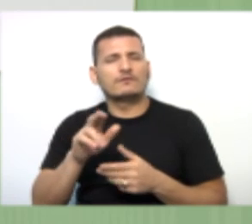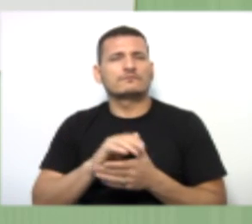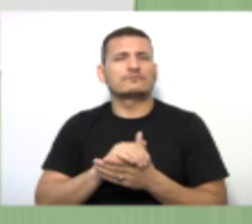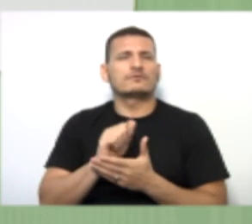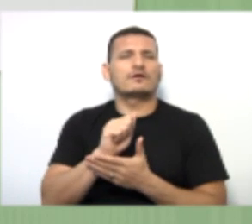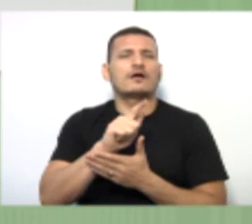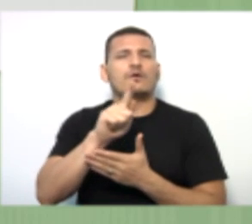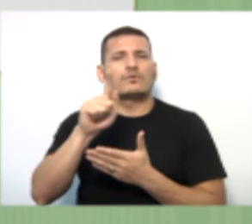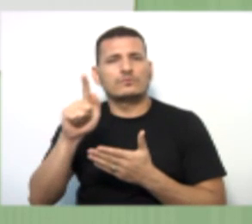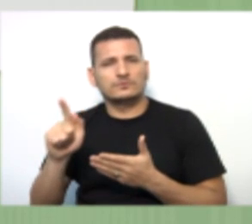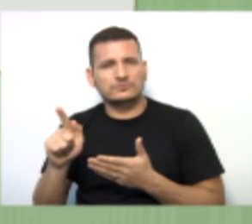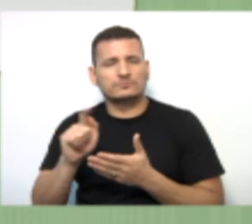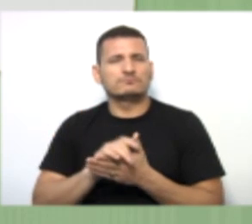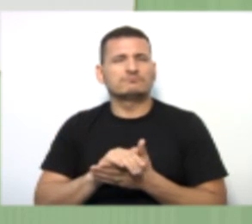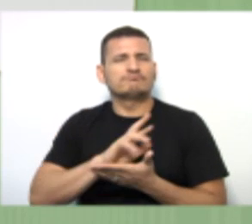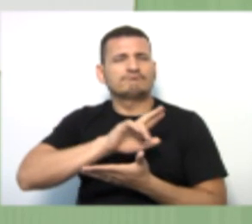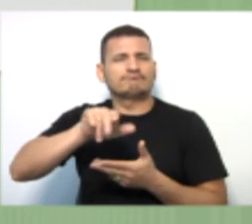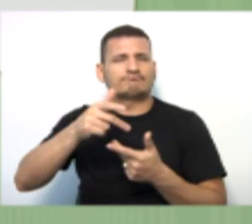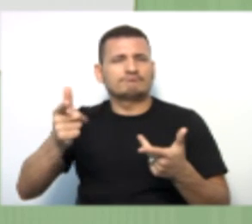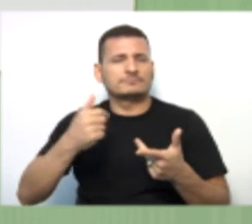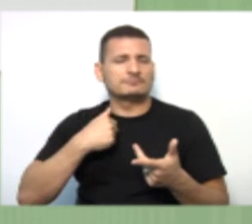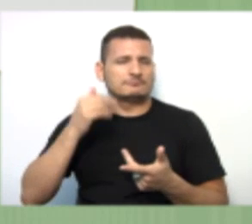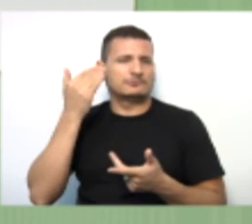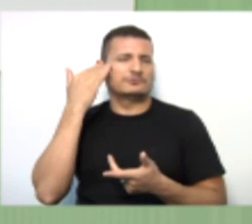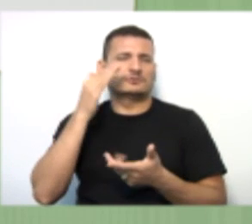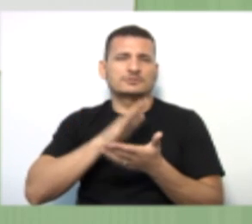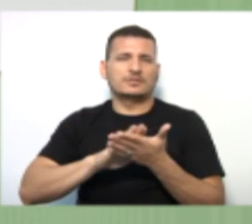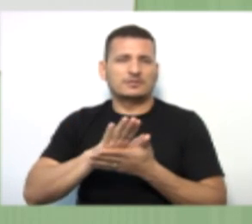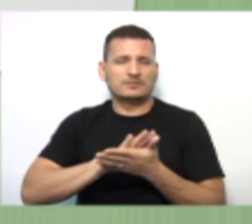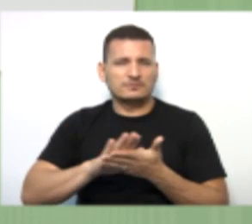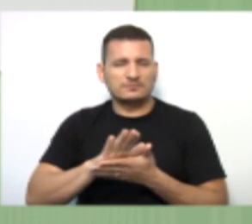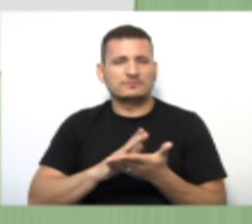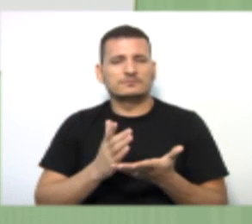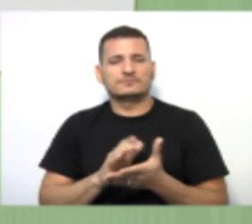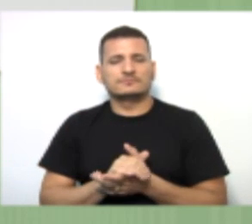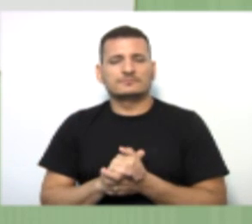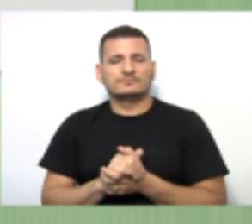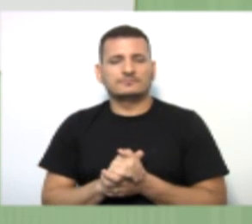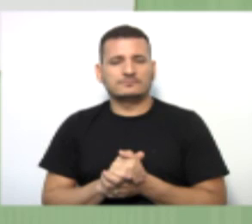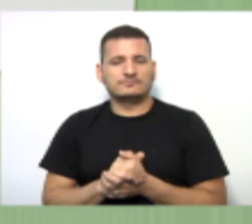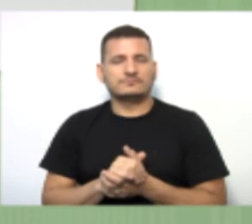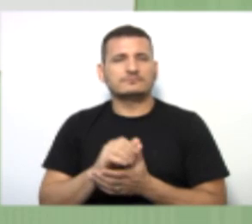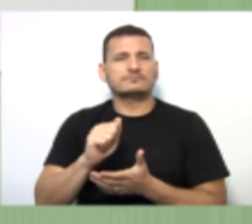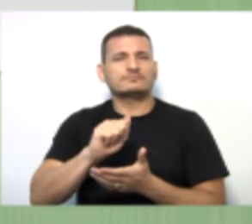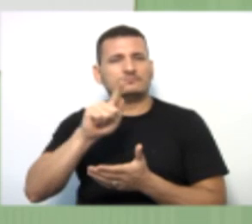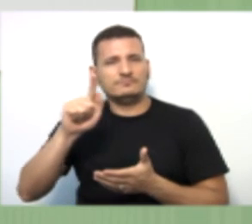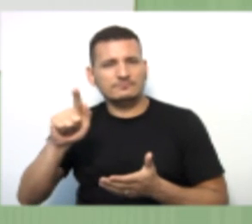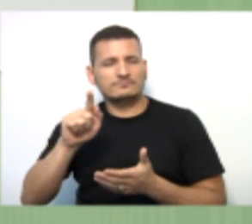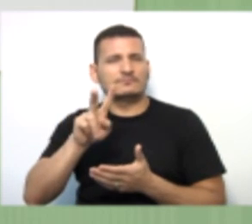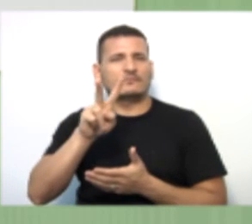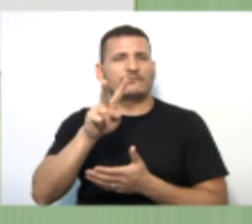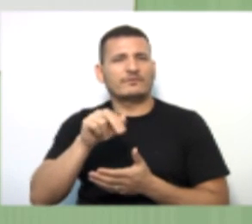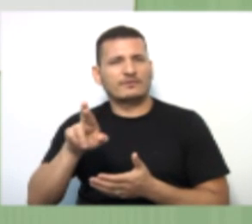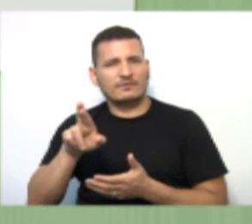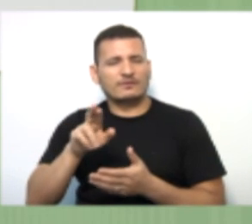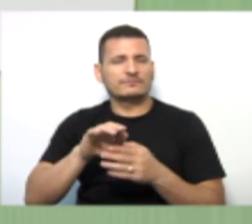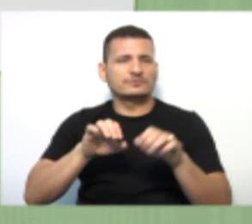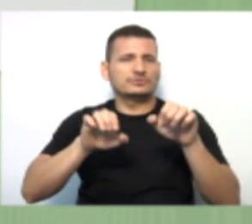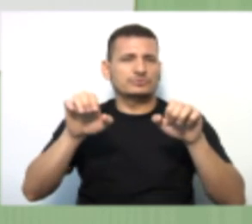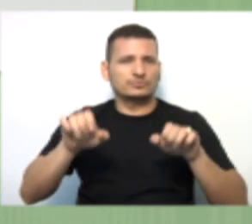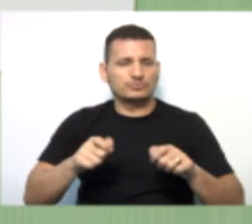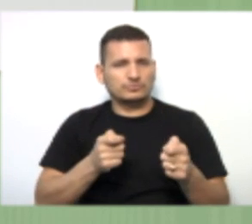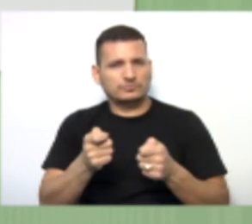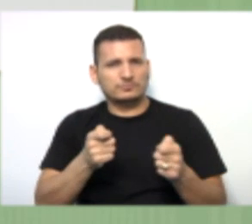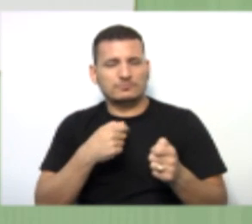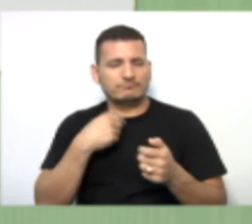algoritmo, falou sobre um monte de coisa aqui que eu não entendi nada, professor, estou até com medo. Falou sobre algoritmo, variáveis, controle de estrutura e eu